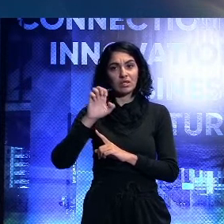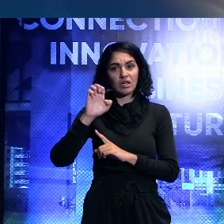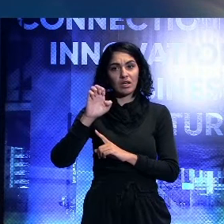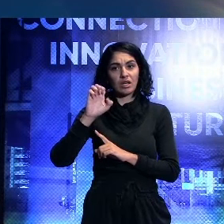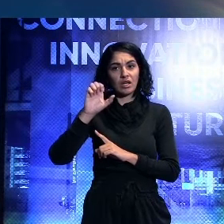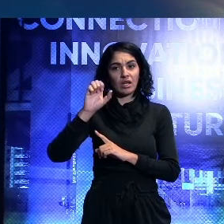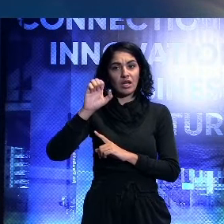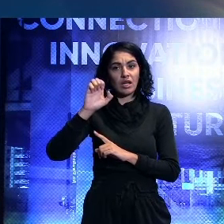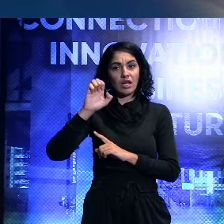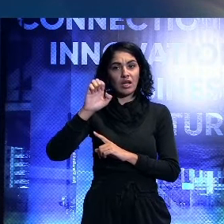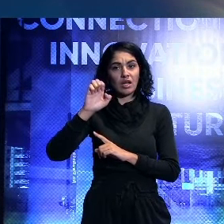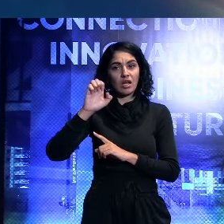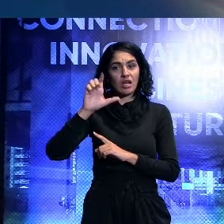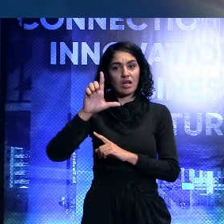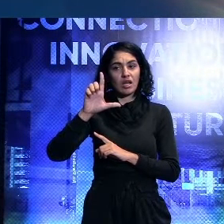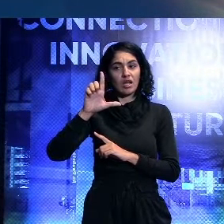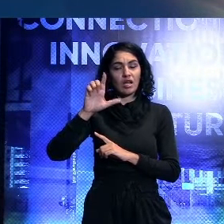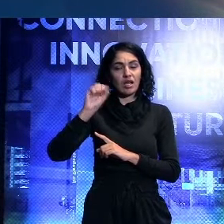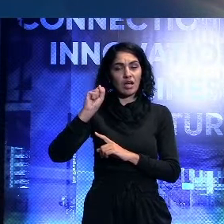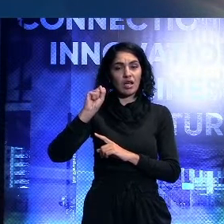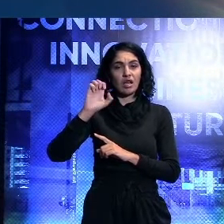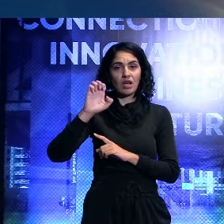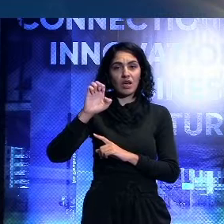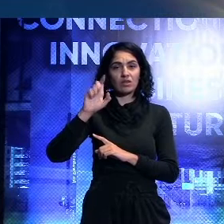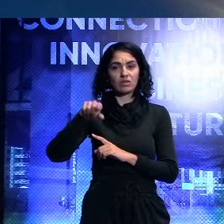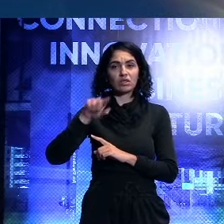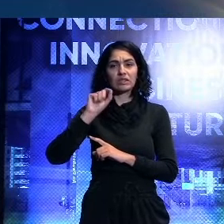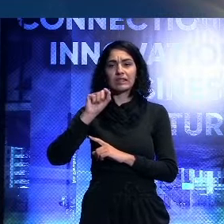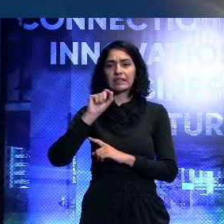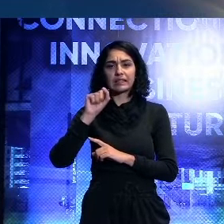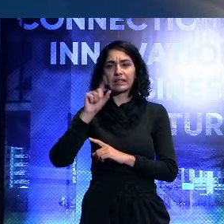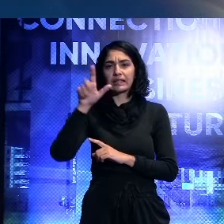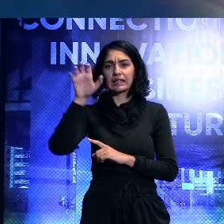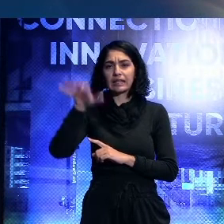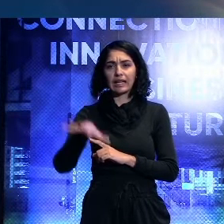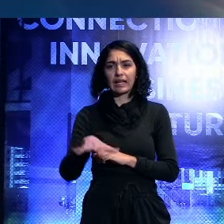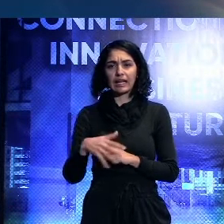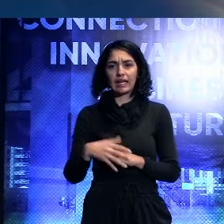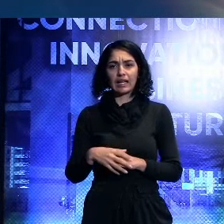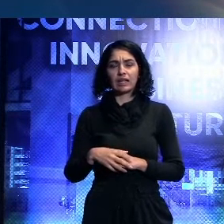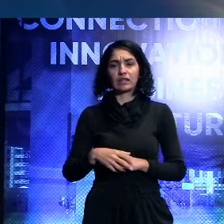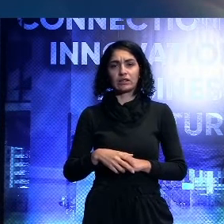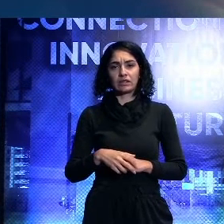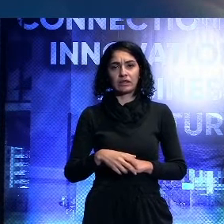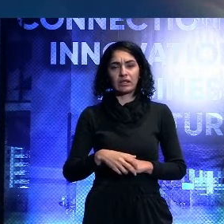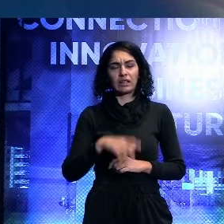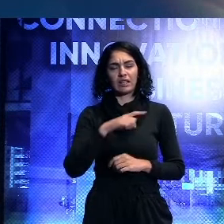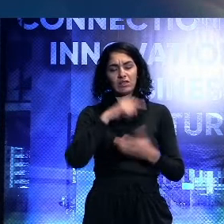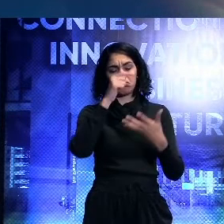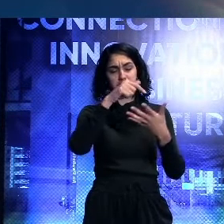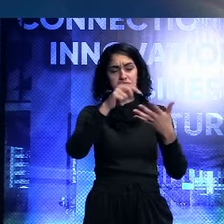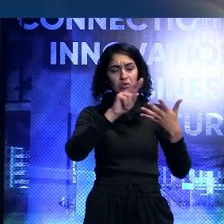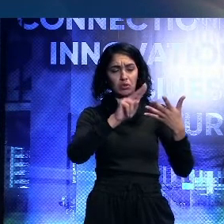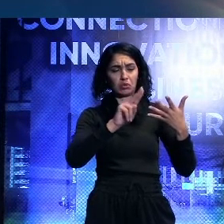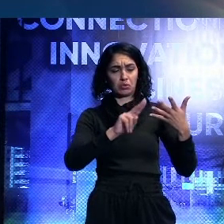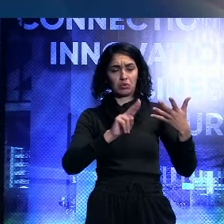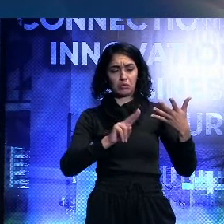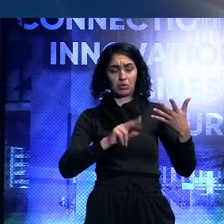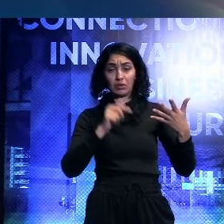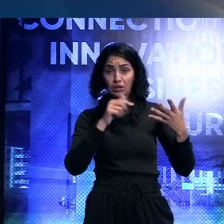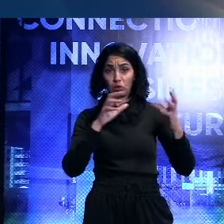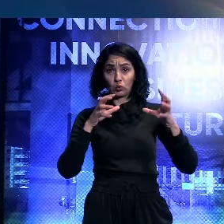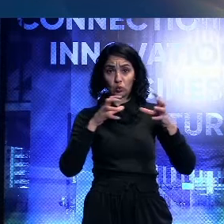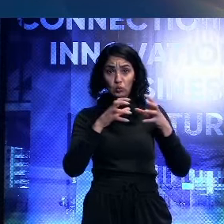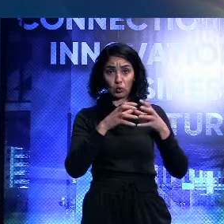quem mais? Product Owner, Product Managers, os Tech Leads, não tem um monte de nome? Todo mundo faz parte do problema.